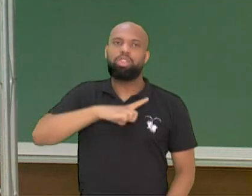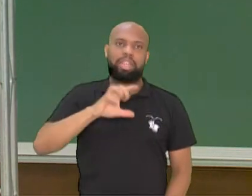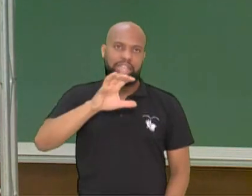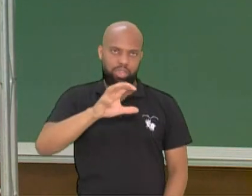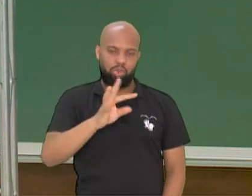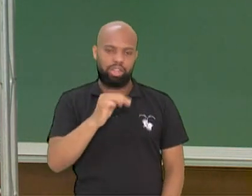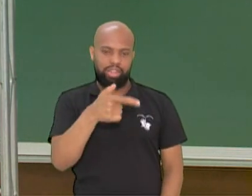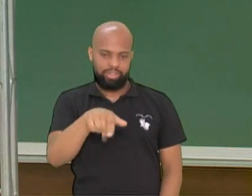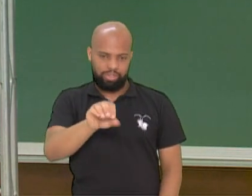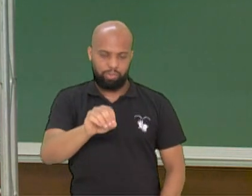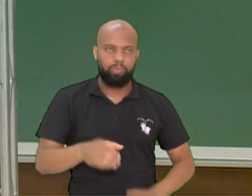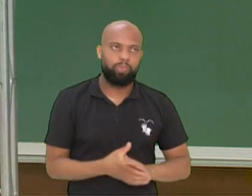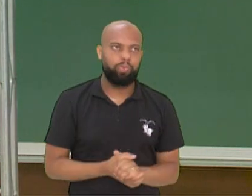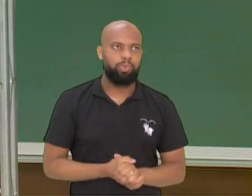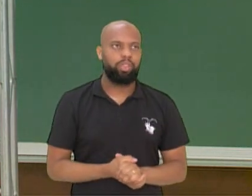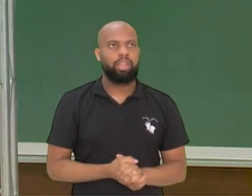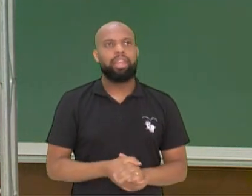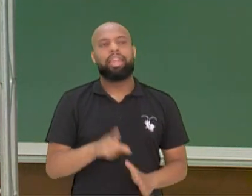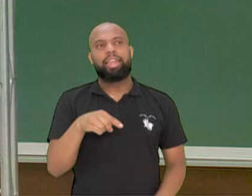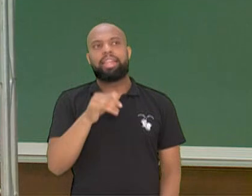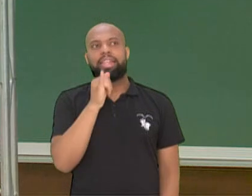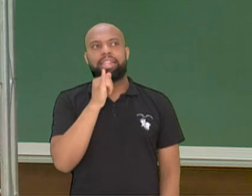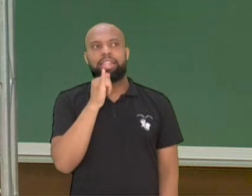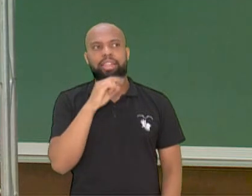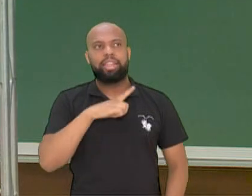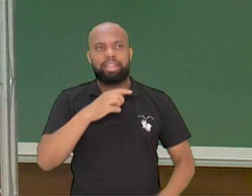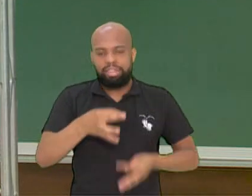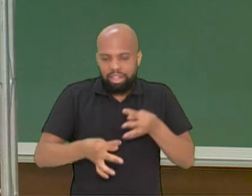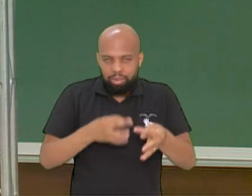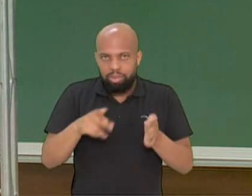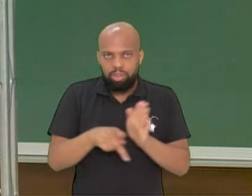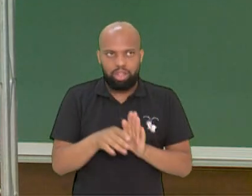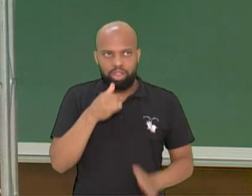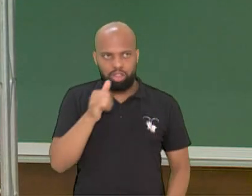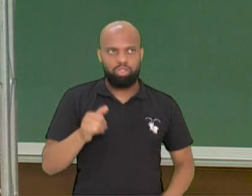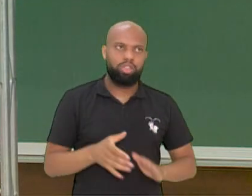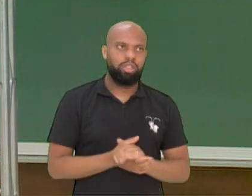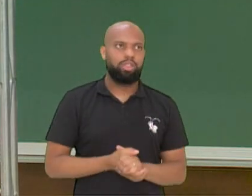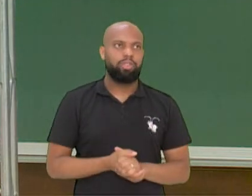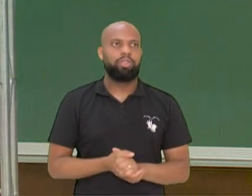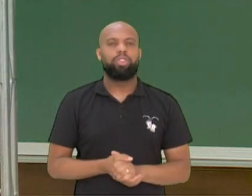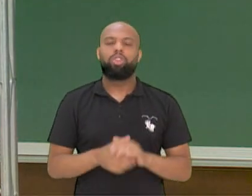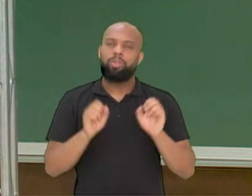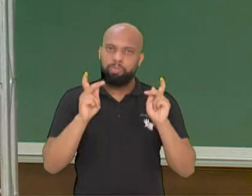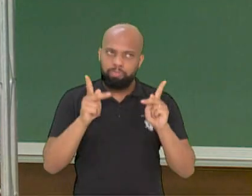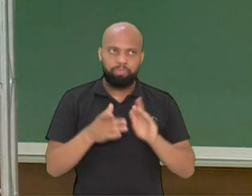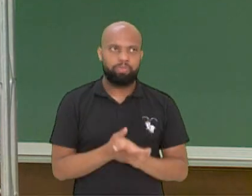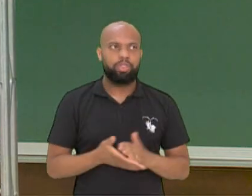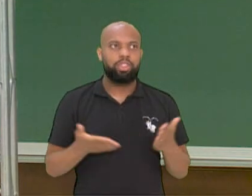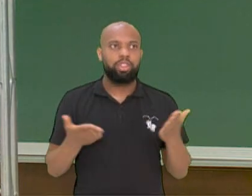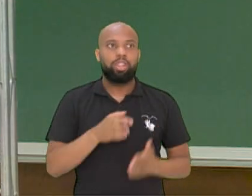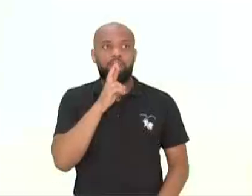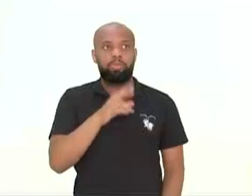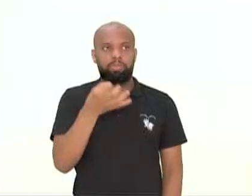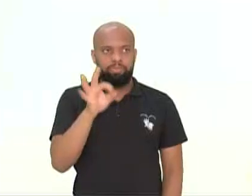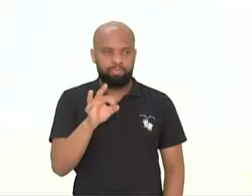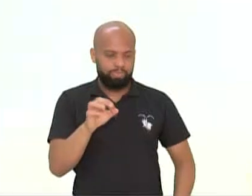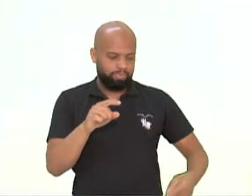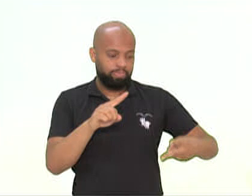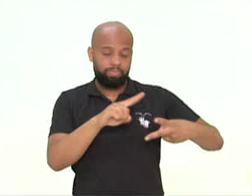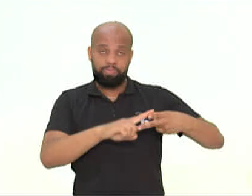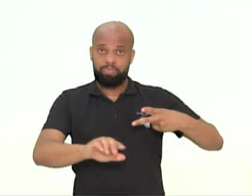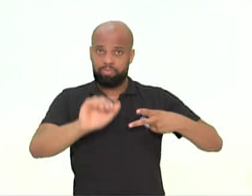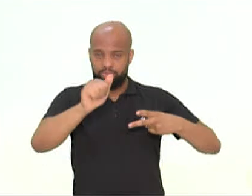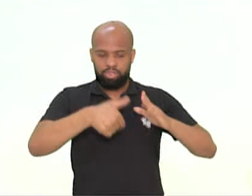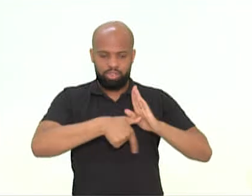tensões, que é, no caso, a central de tratamento de energia, tá? Bom, gente, então a resposta certa, letra A,